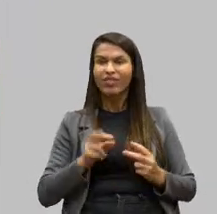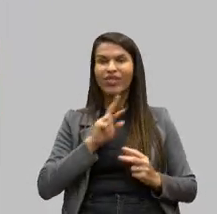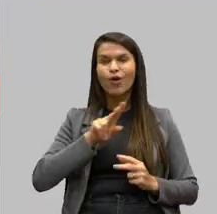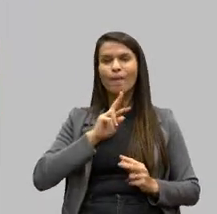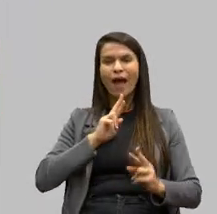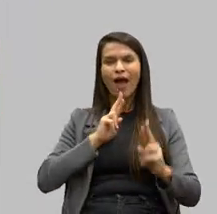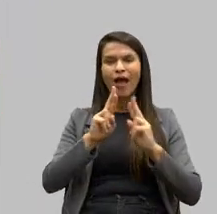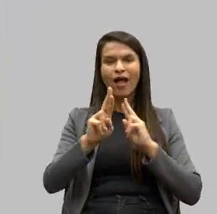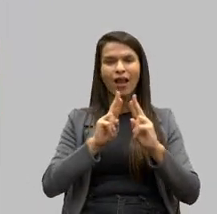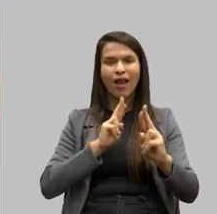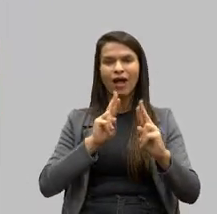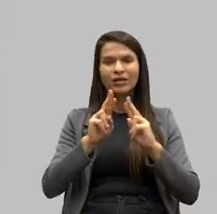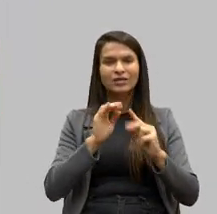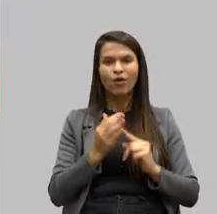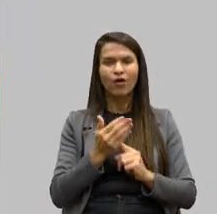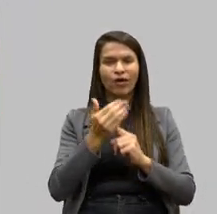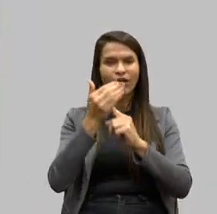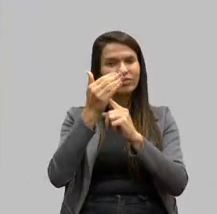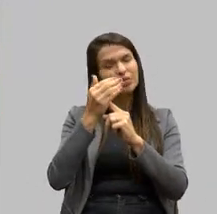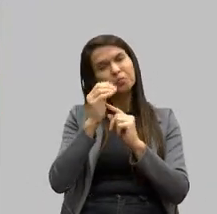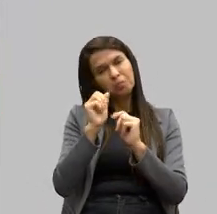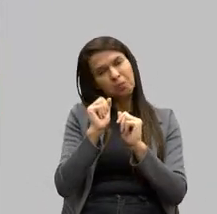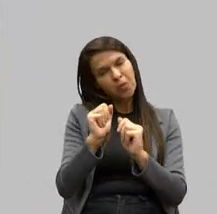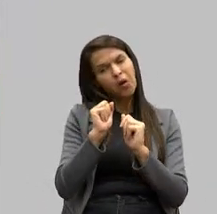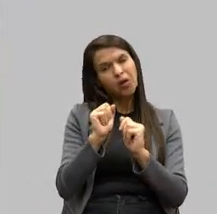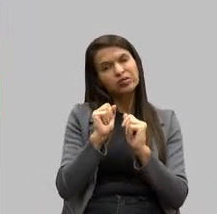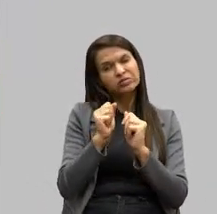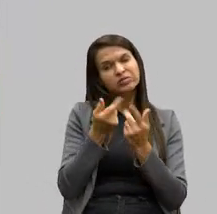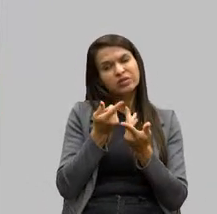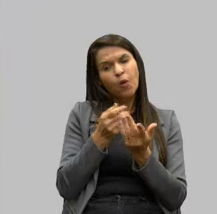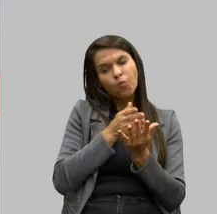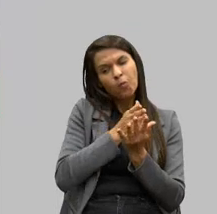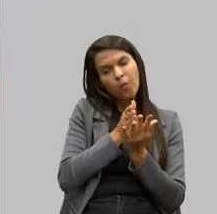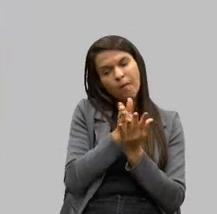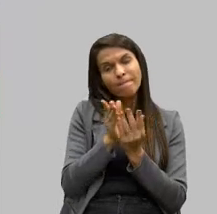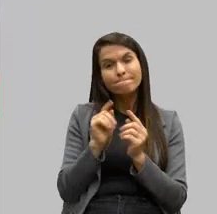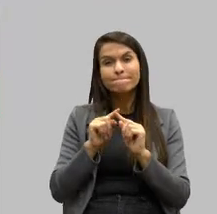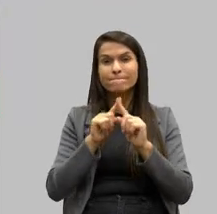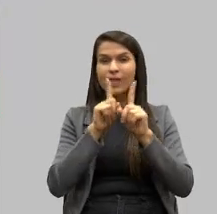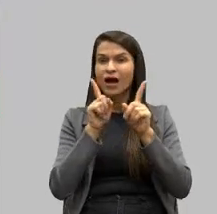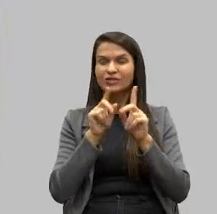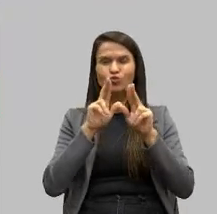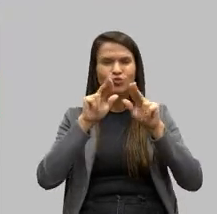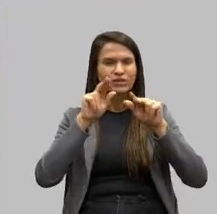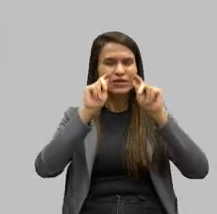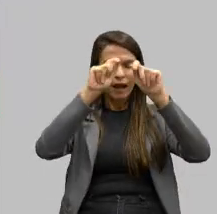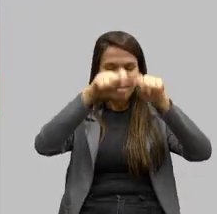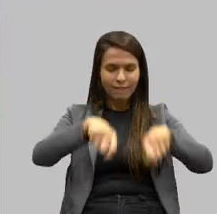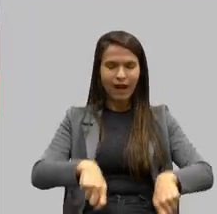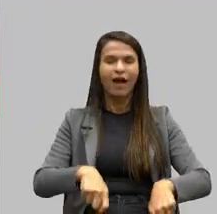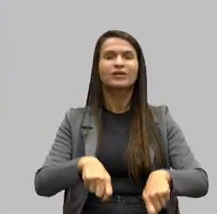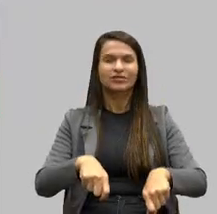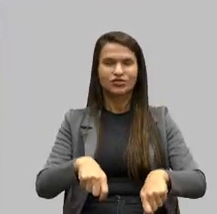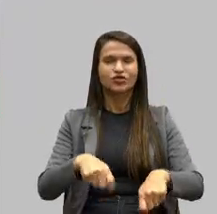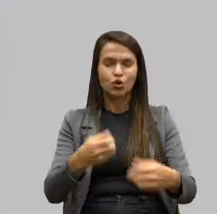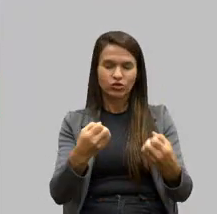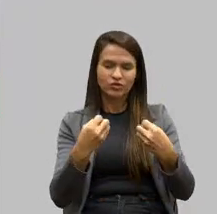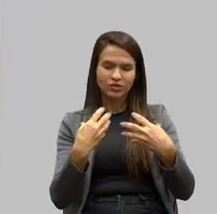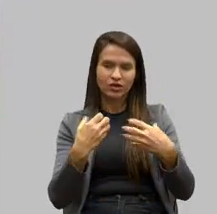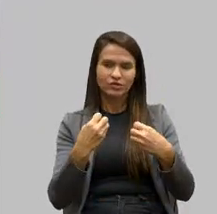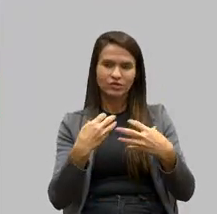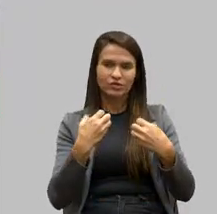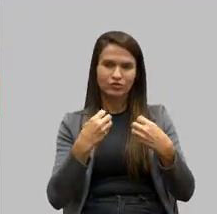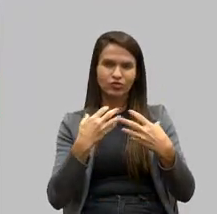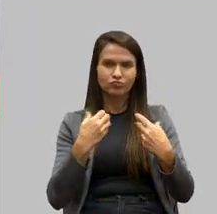As máquinas, elas podem ser os meios, mas elas nunca serão capazes de nos educar e de nos